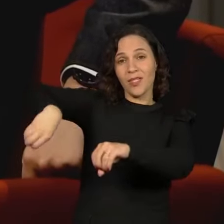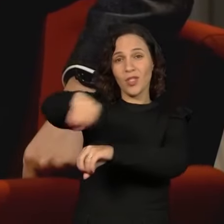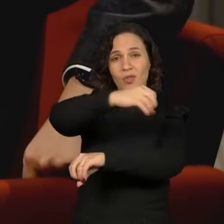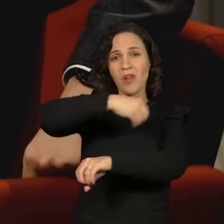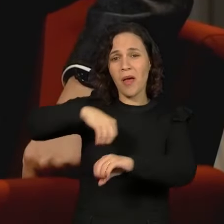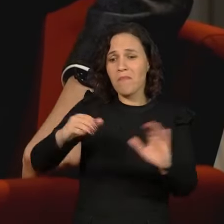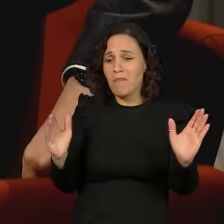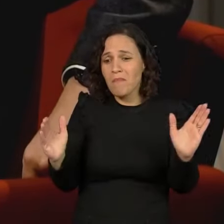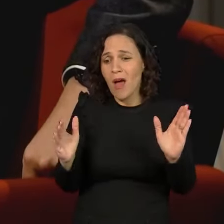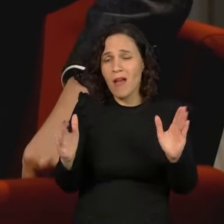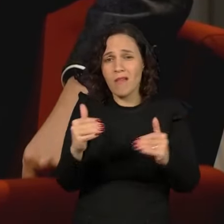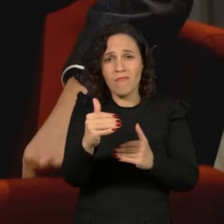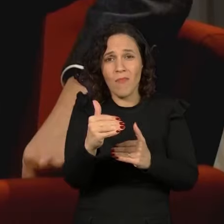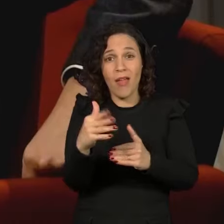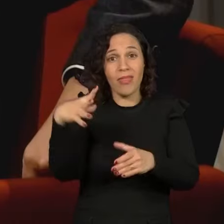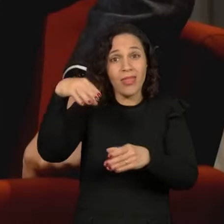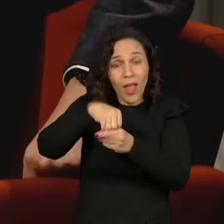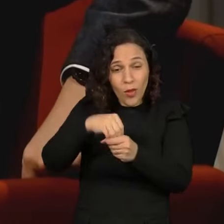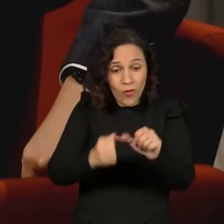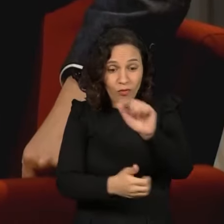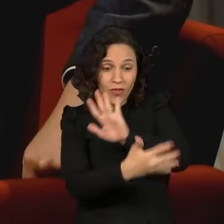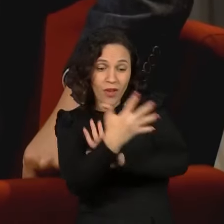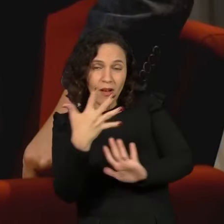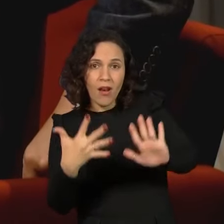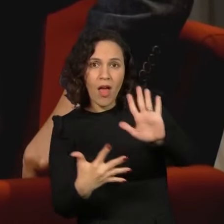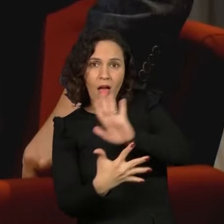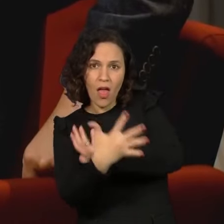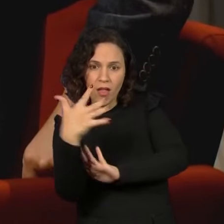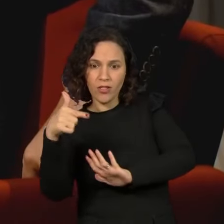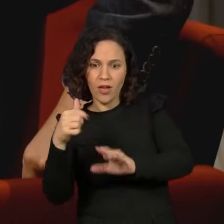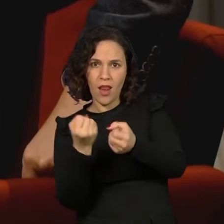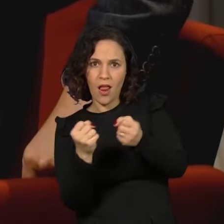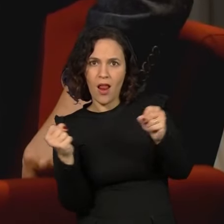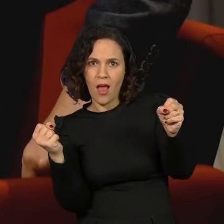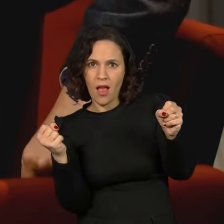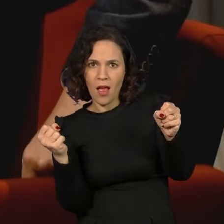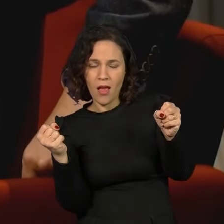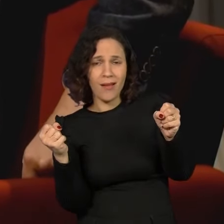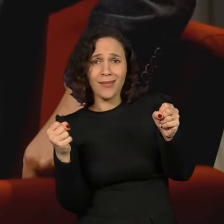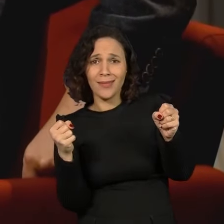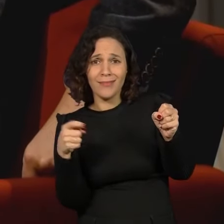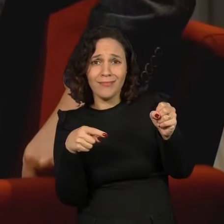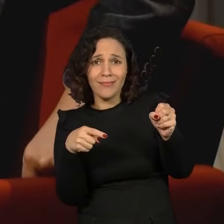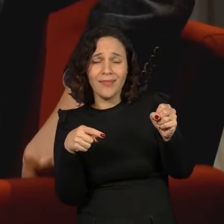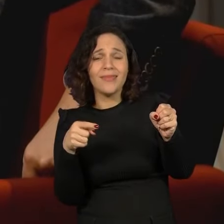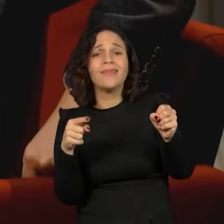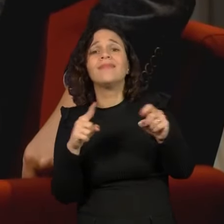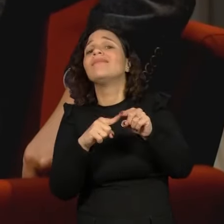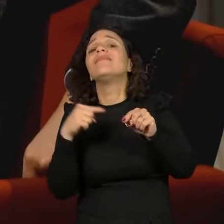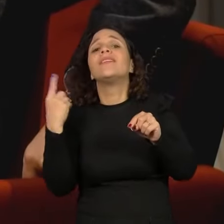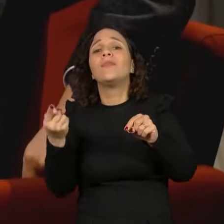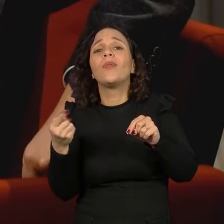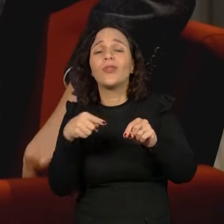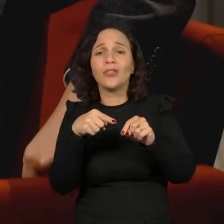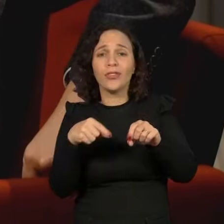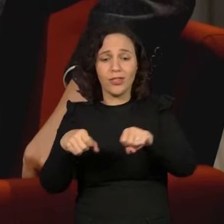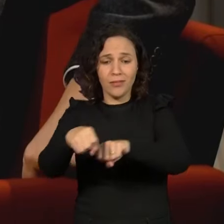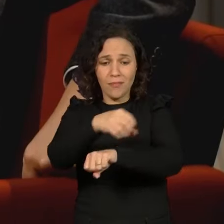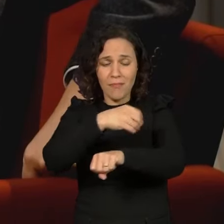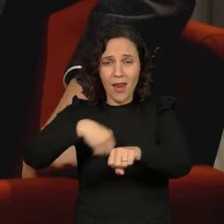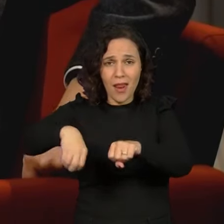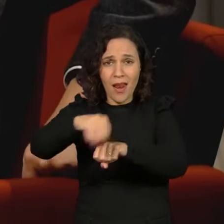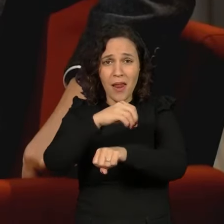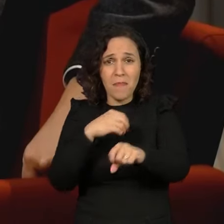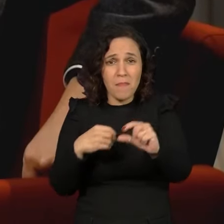pequeno dentro da Via Láctea Grande ficou sistema solar pequeno dentro da